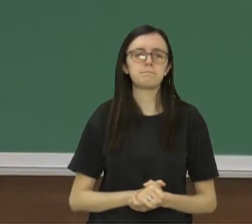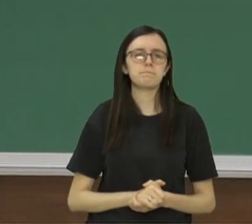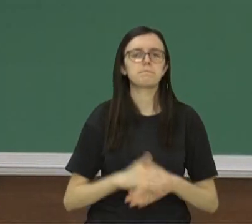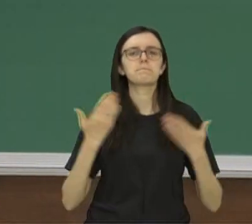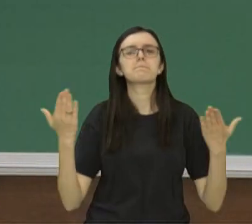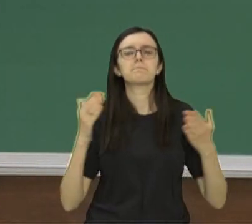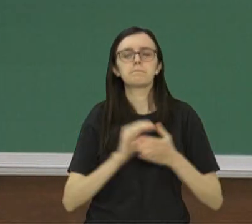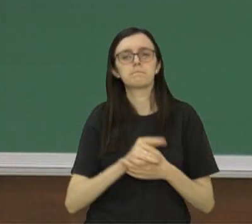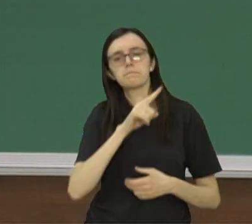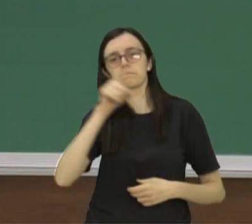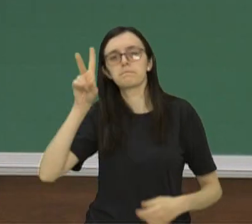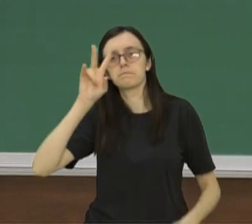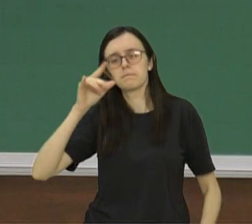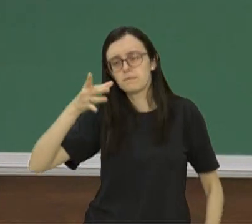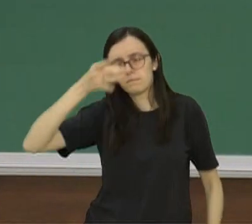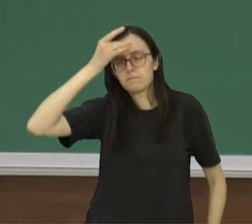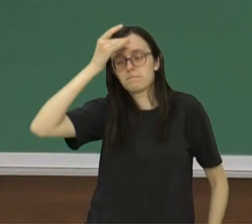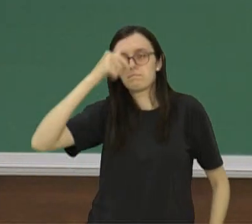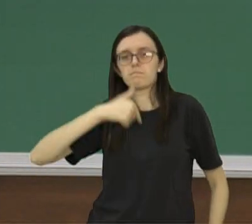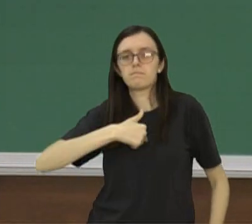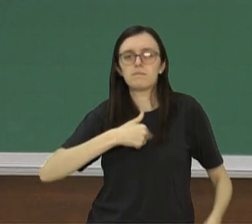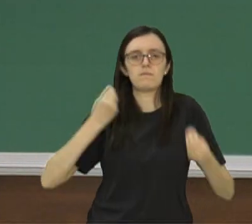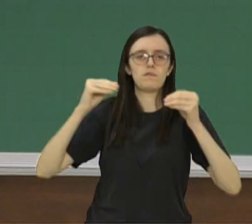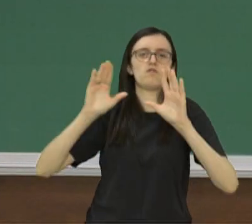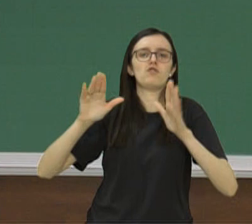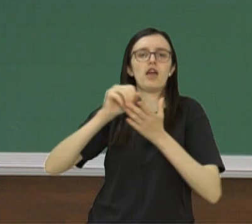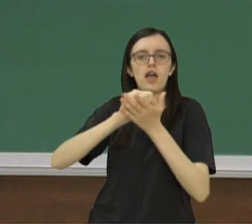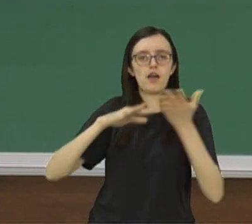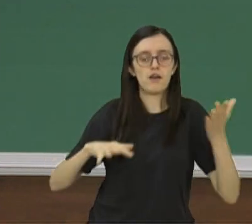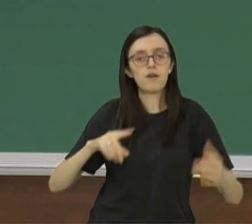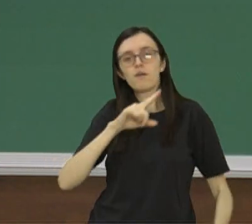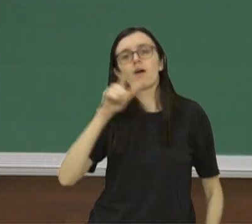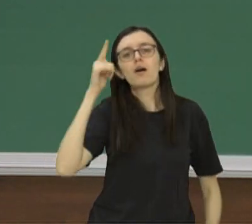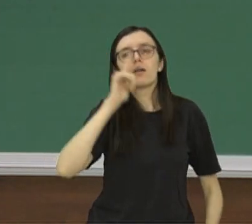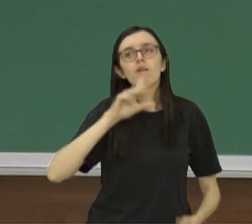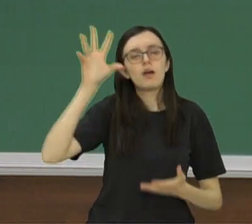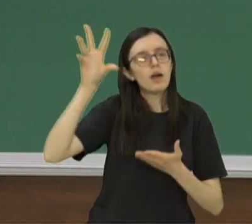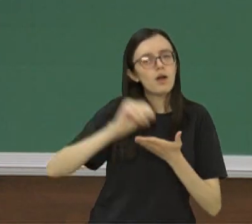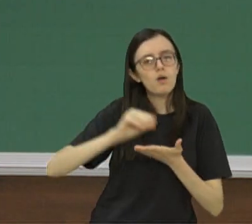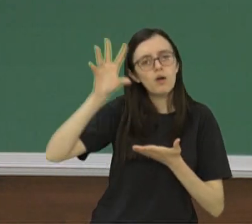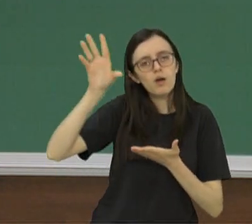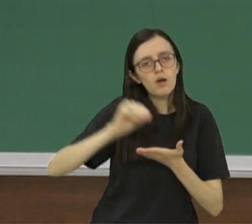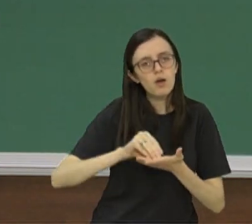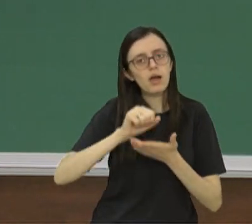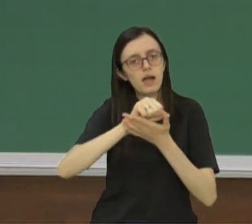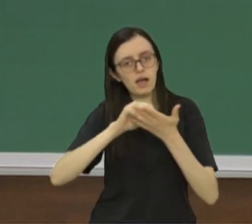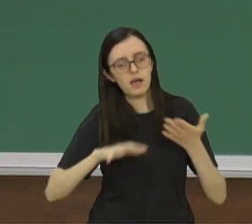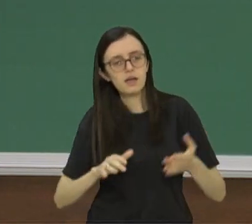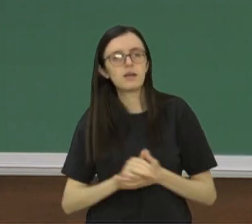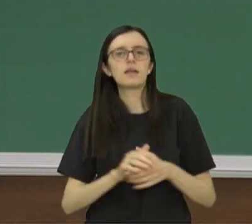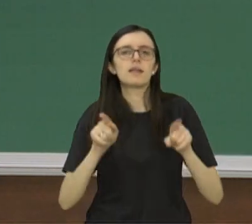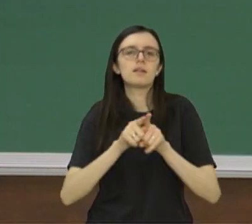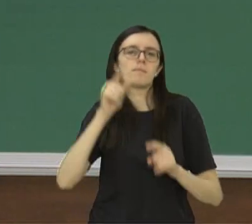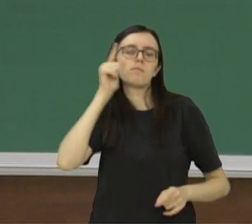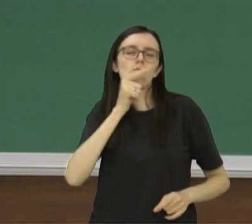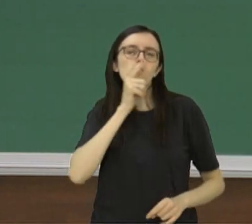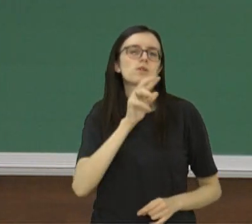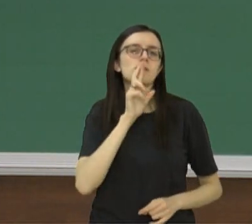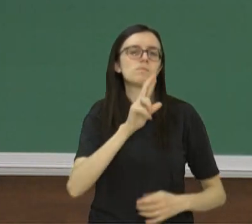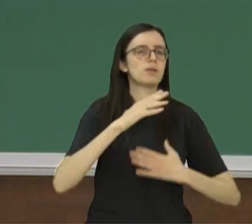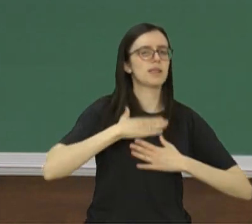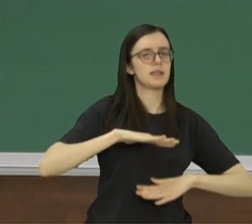você vai fixar, eu deixei uma atividade para vocês anotarem essa atividade e responderem